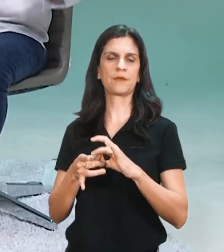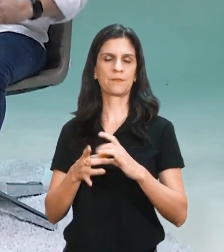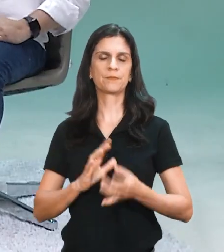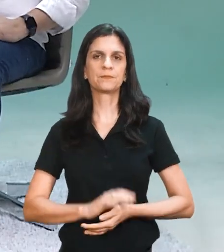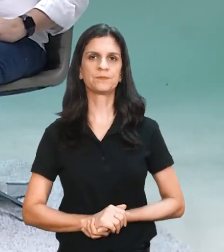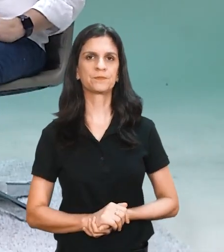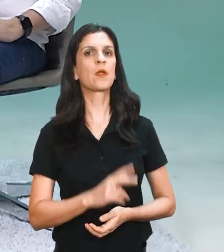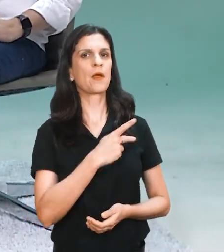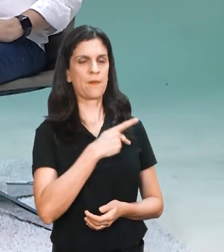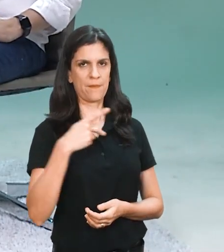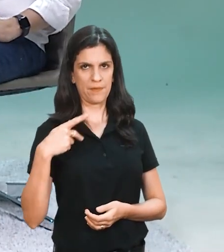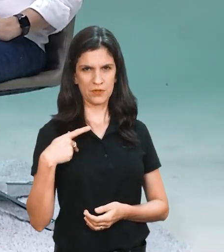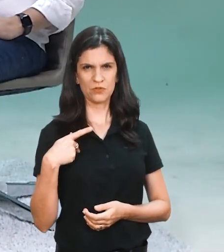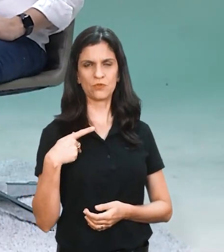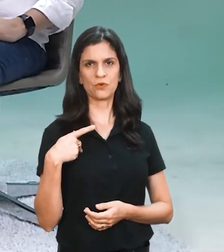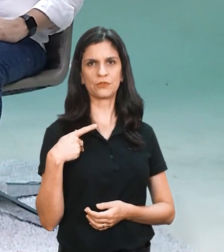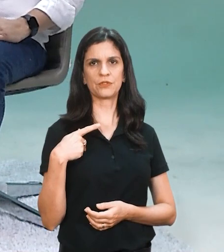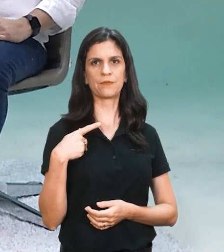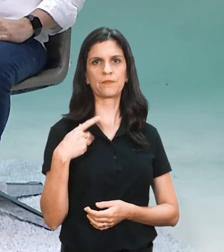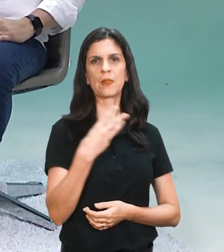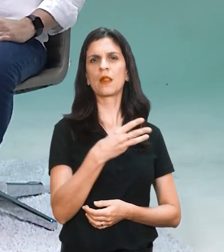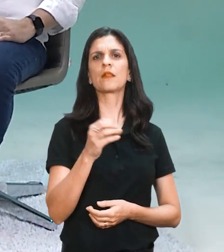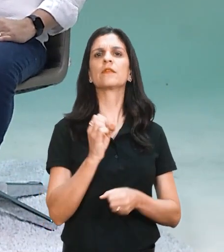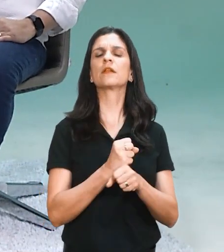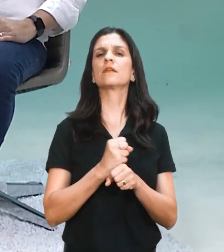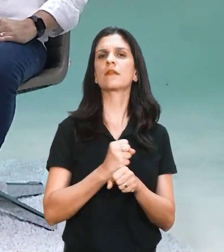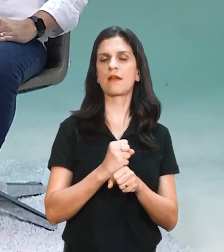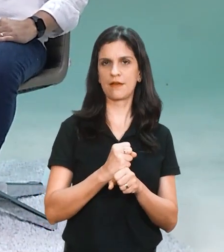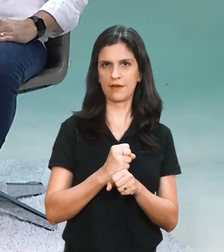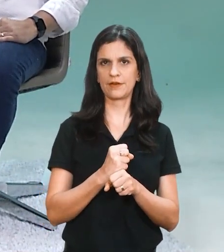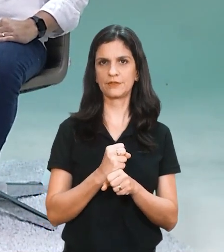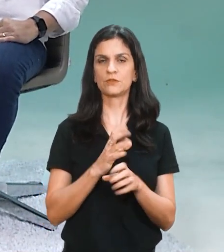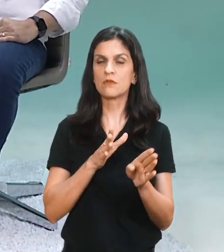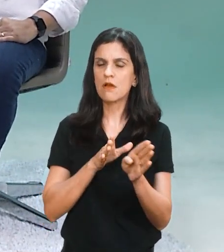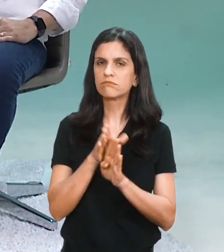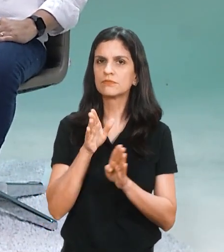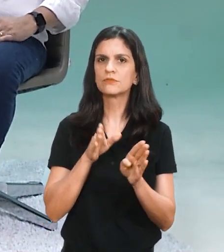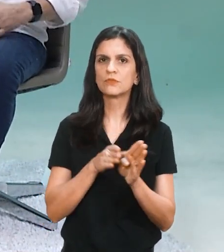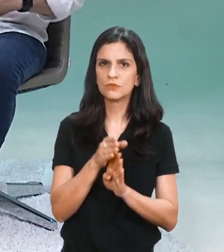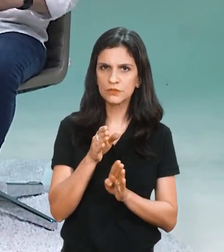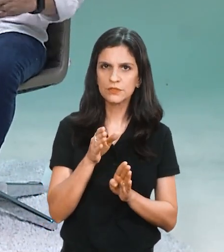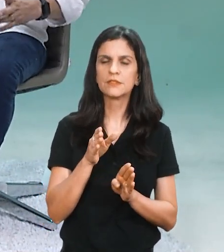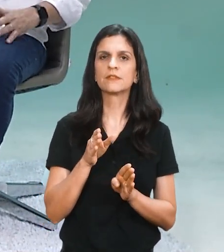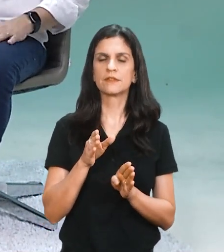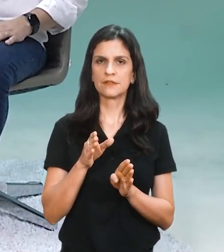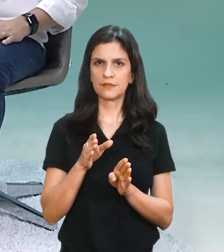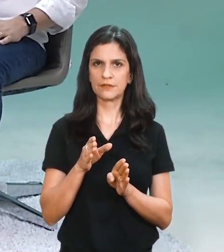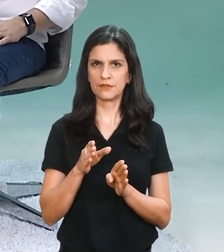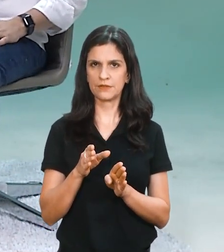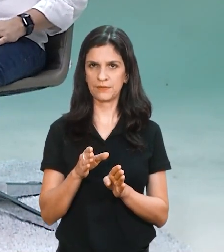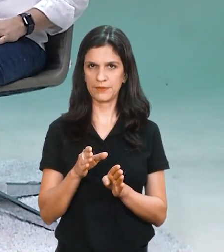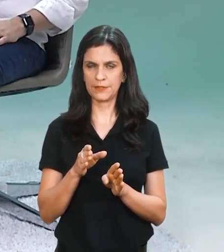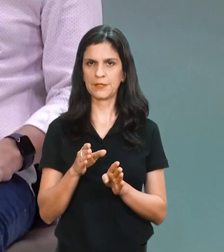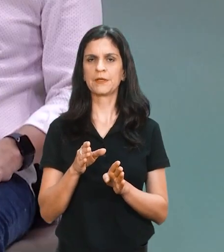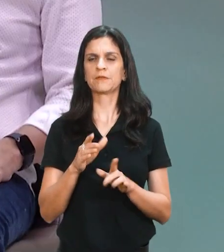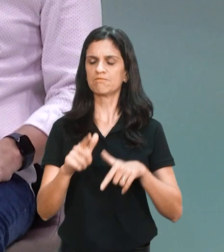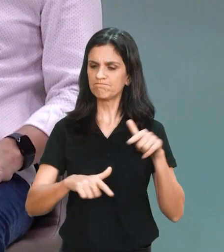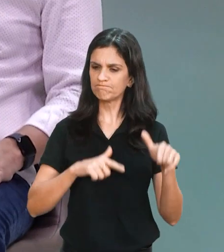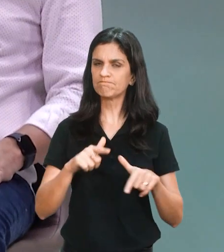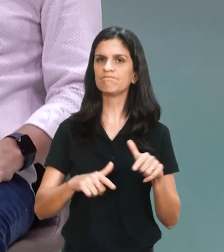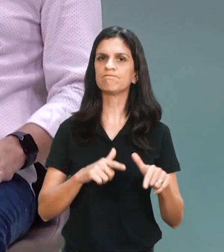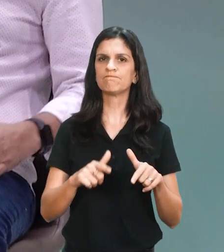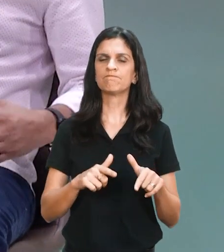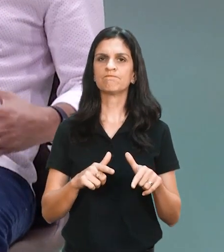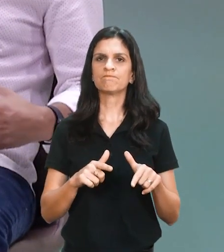atuo no Ministério Pastoral há 30 anos e trabalho muito com aconselhamento. Então, que é uma área que a gente atua muito